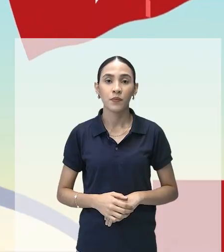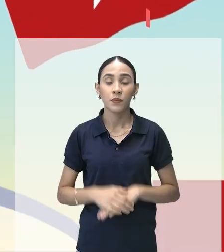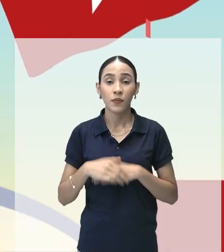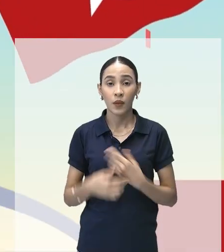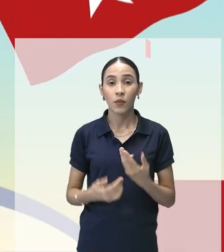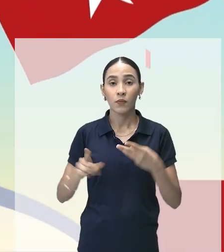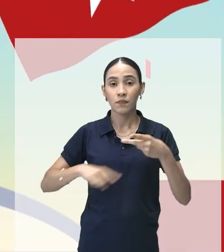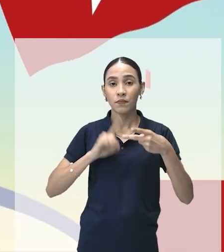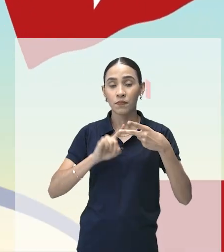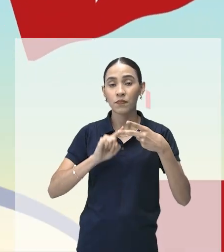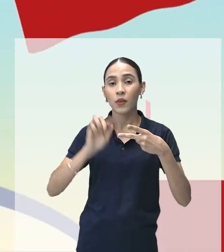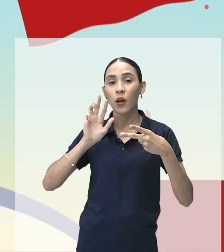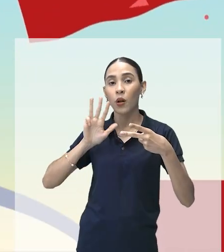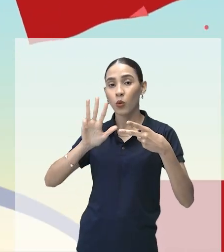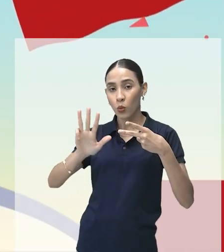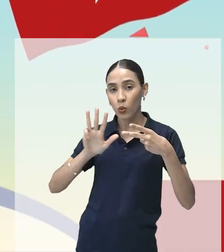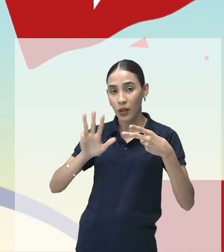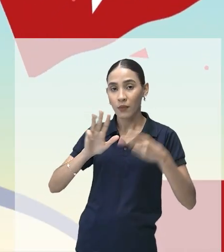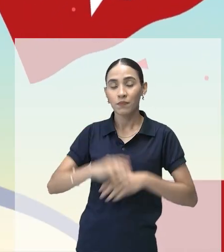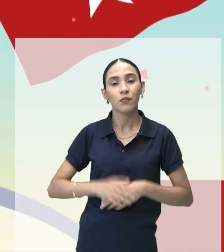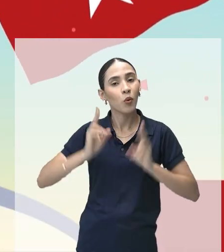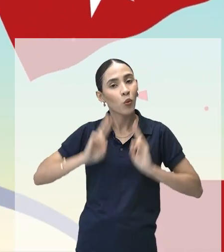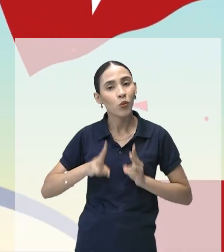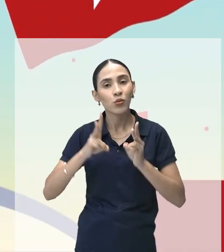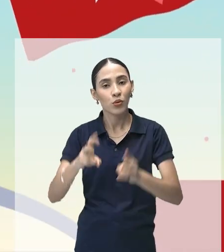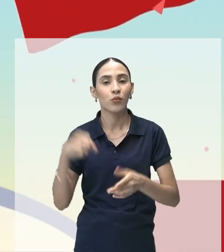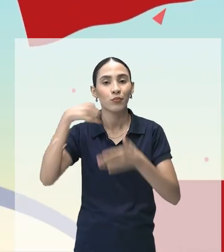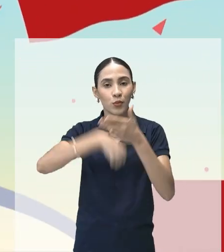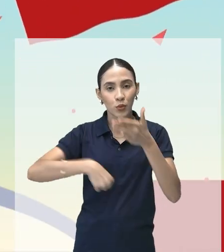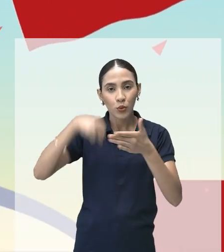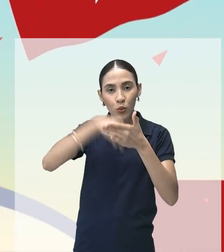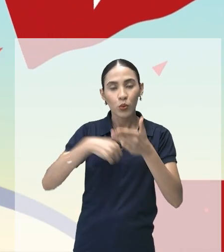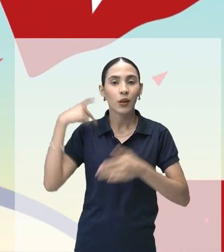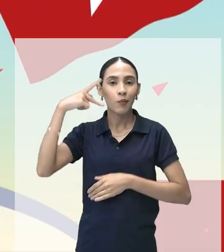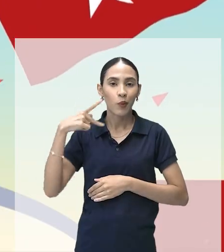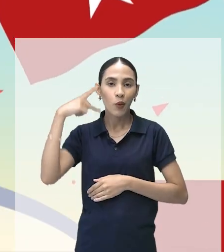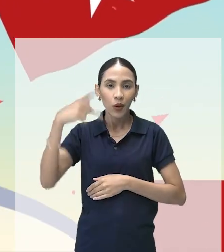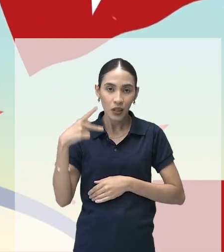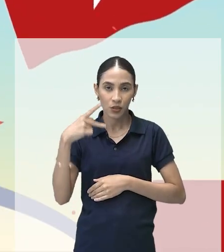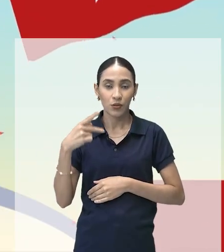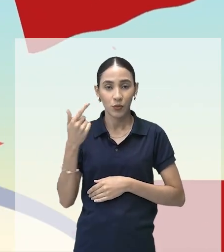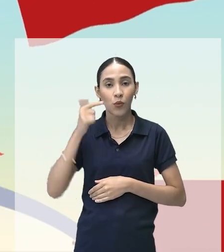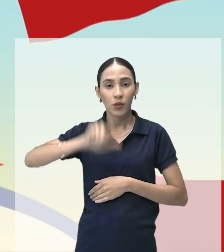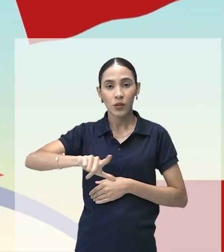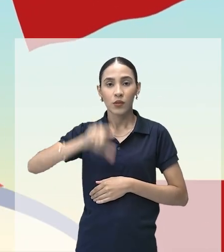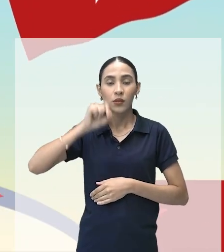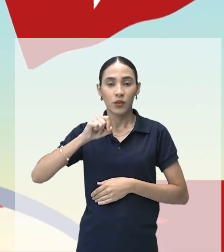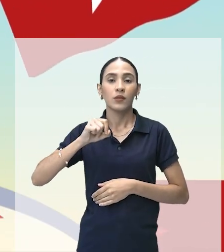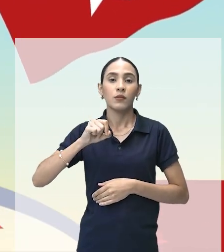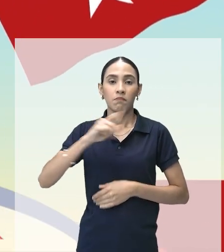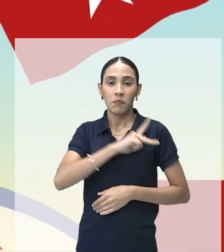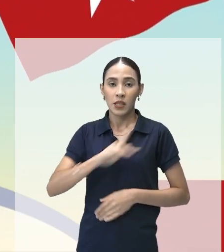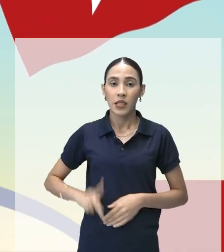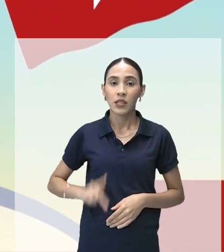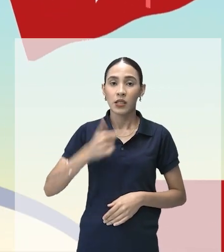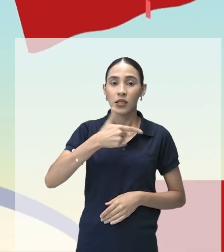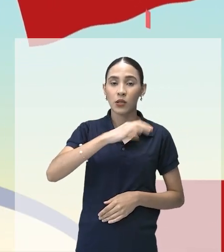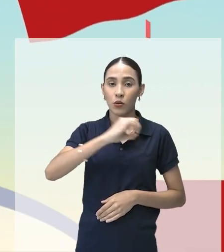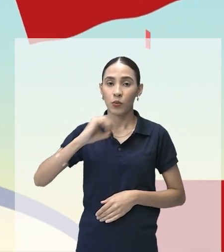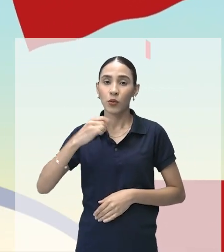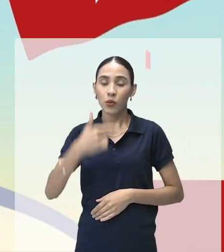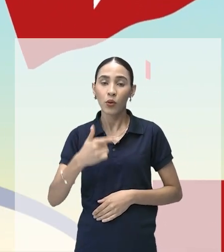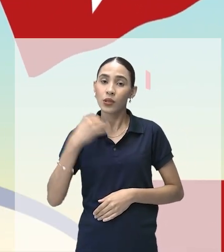Luiz Inácio Lula da Silva continuou sua trajetória política sendo eleito presidente em 2002,